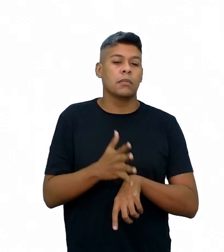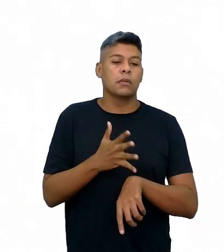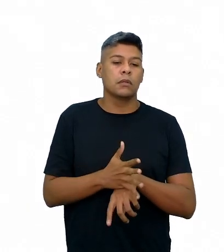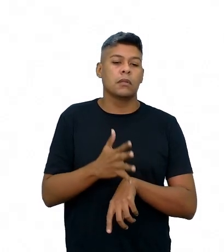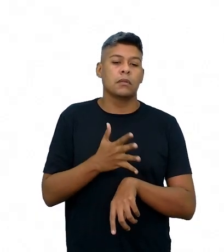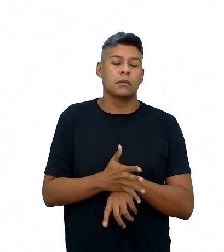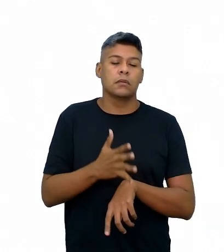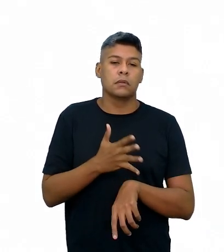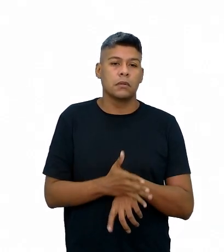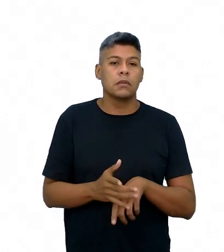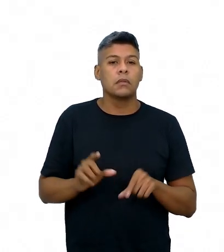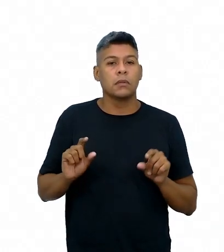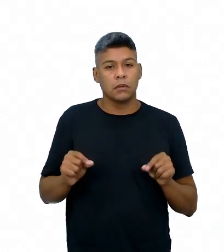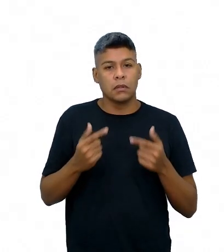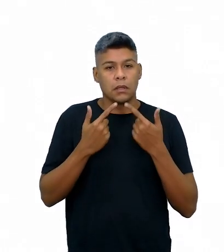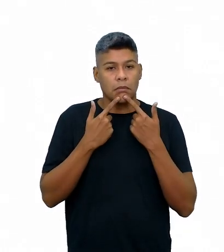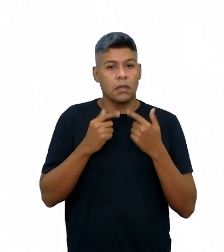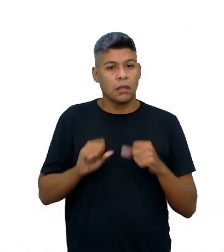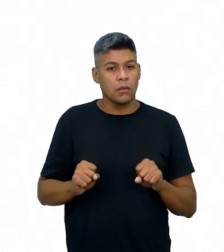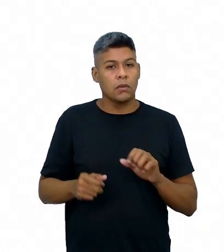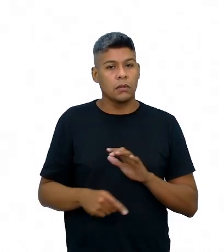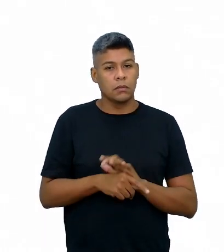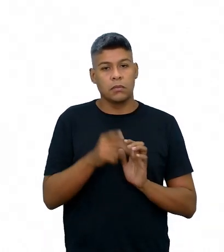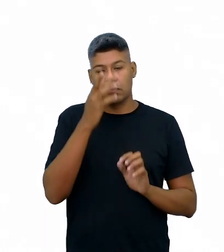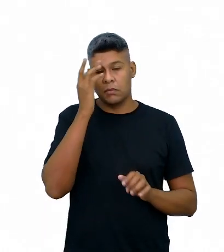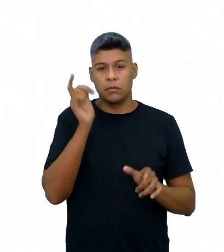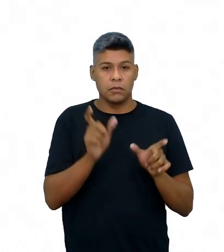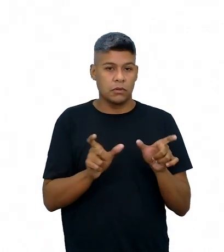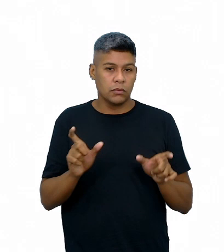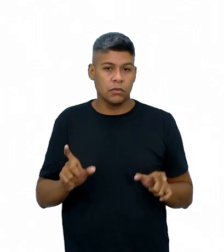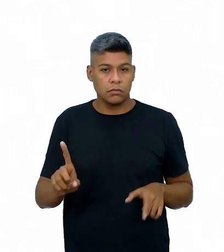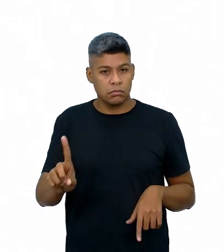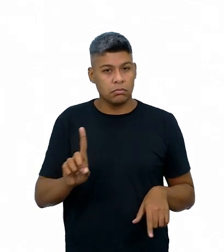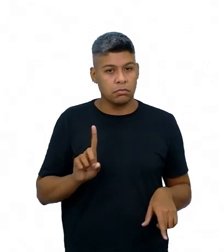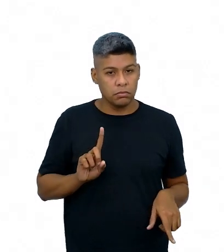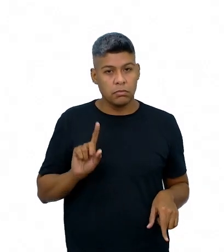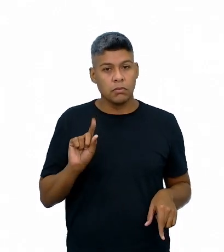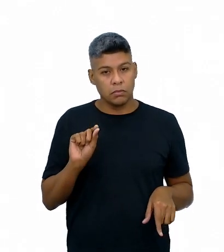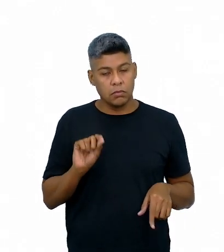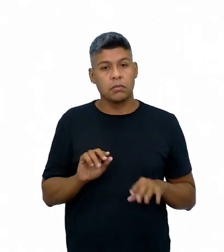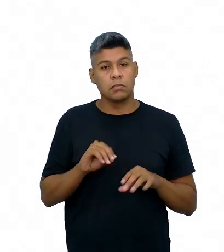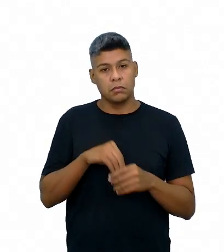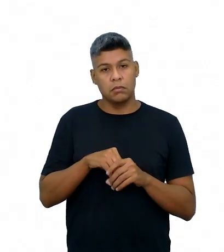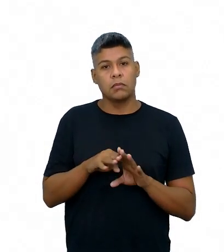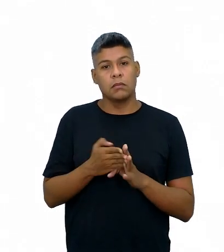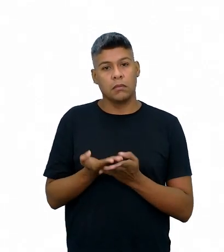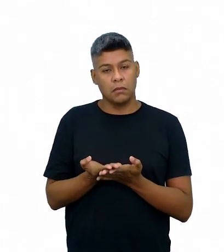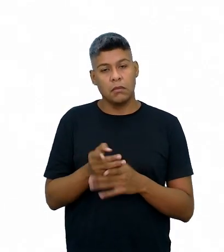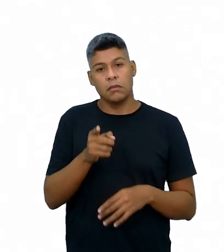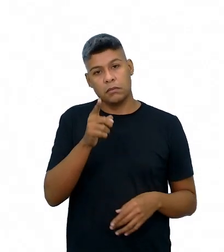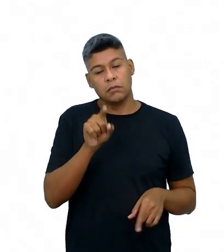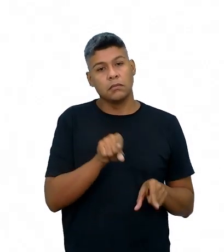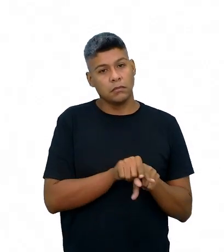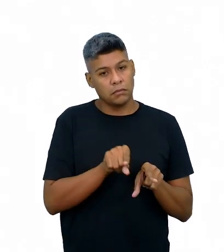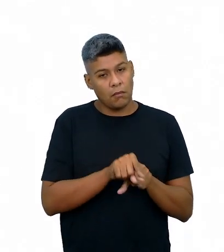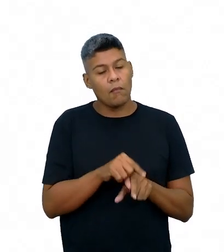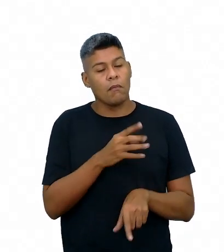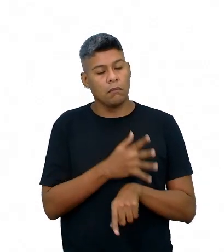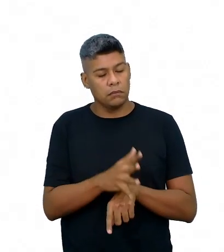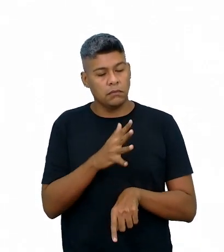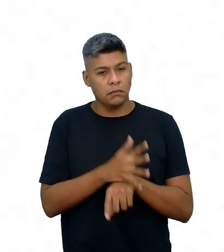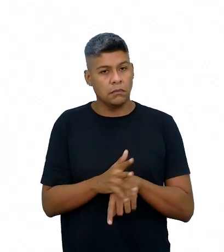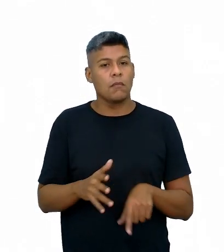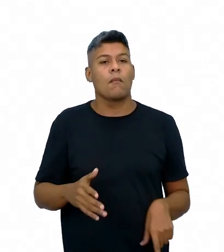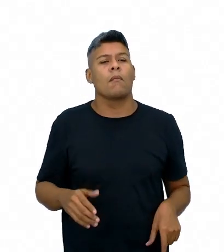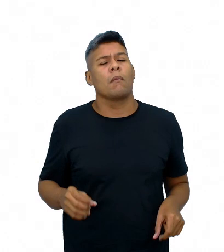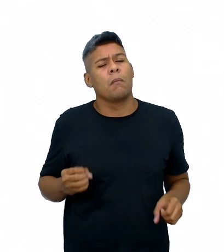práticas de linguagem daquele indivíduo que chega até você, está na sua sala de aula, e você também como um praticante da língua. Então, é